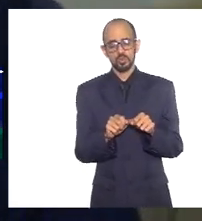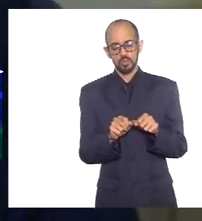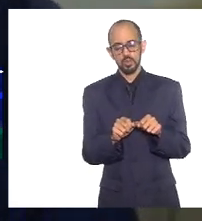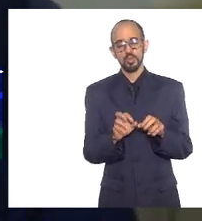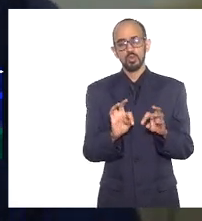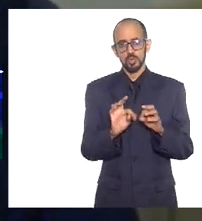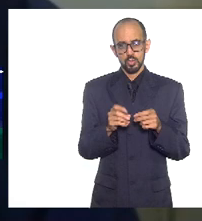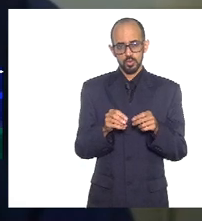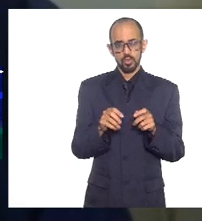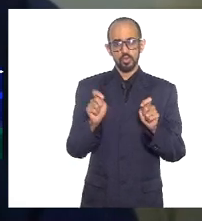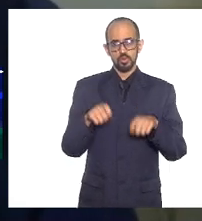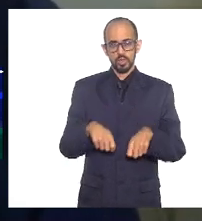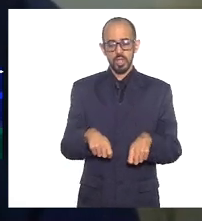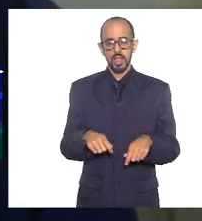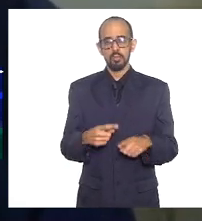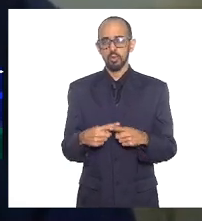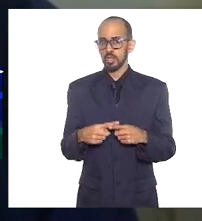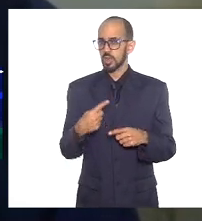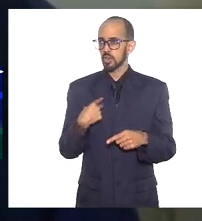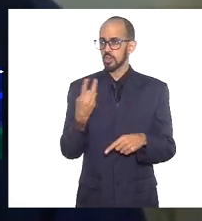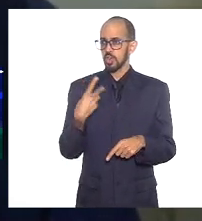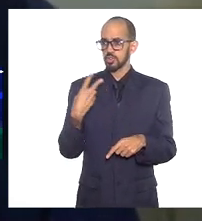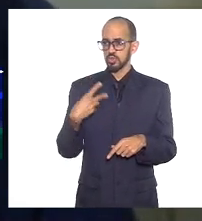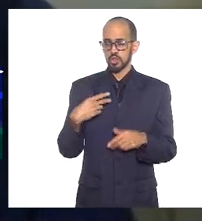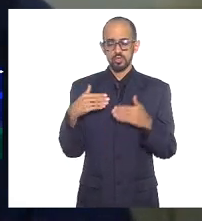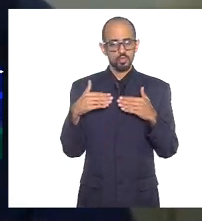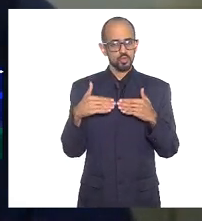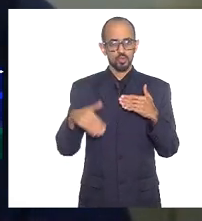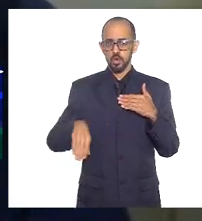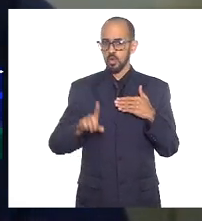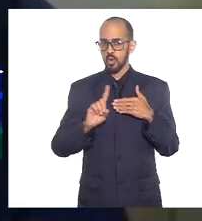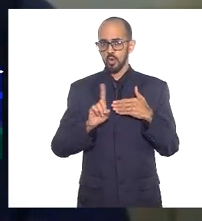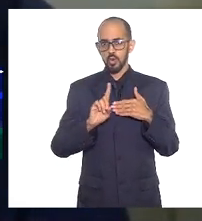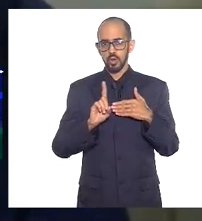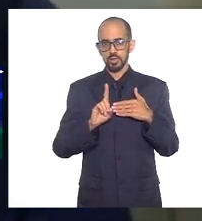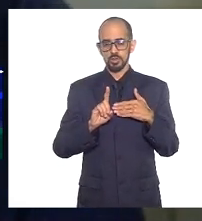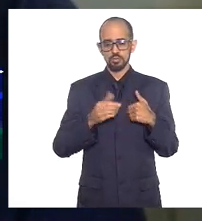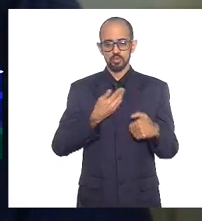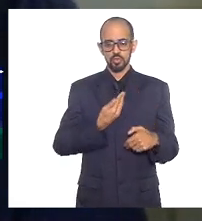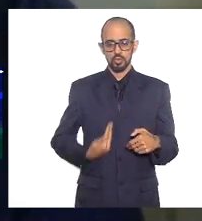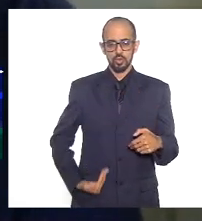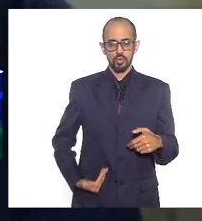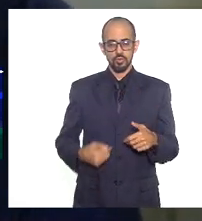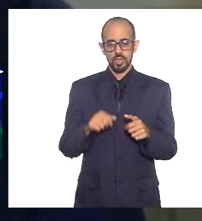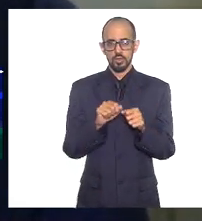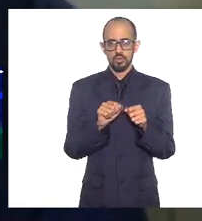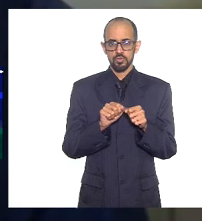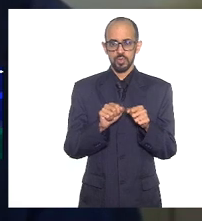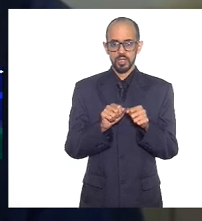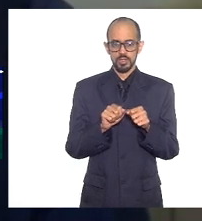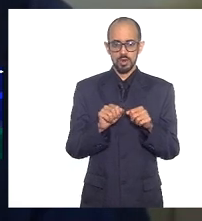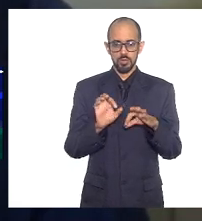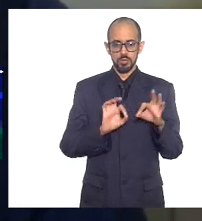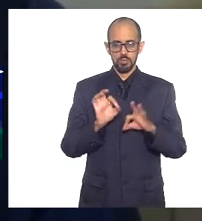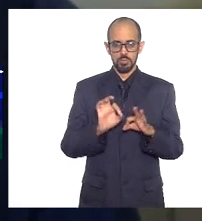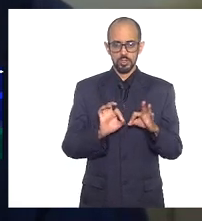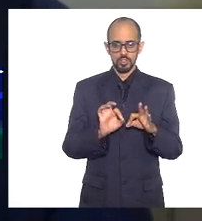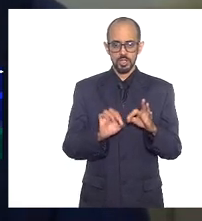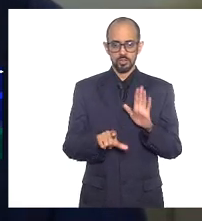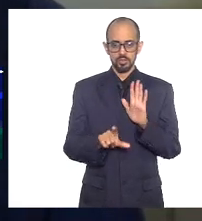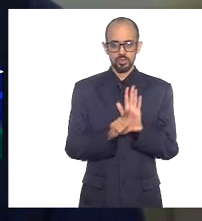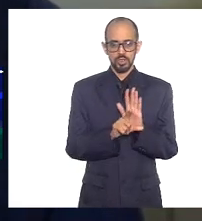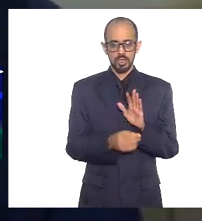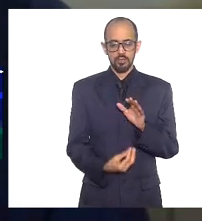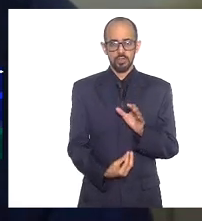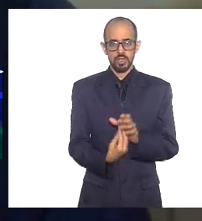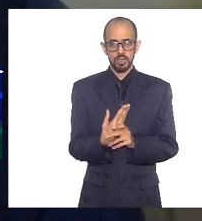não estamos concordando com esse encaminhamento que o governo deu a um projeto de lei que nasceu nessa